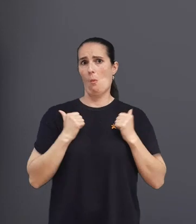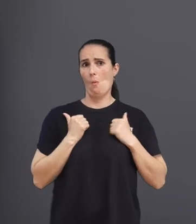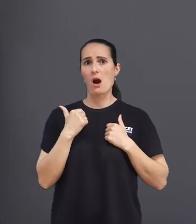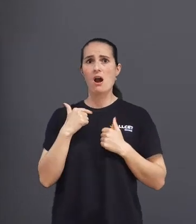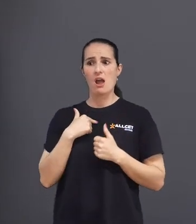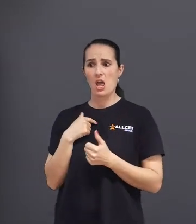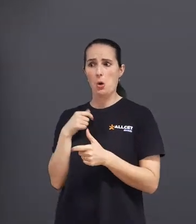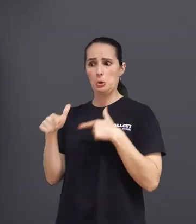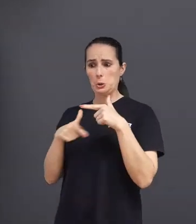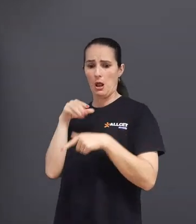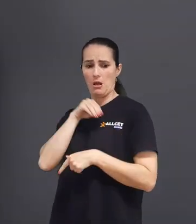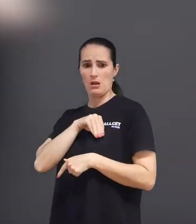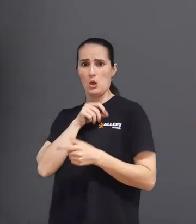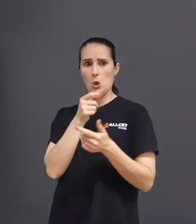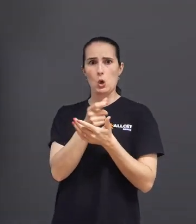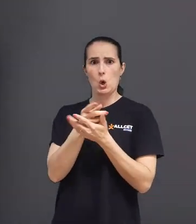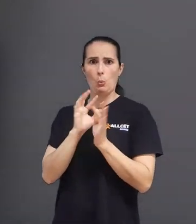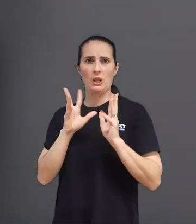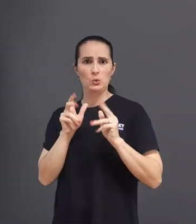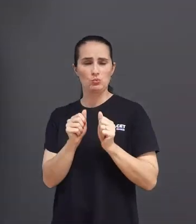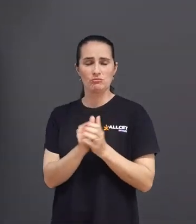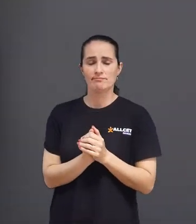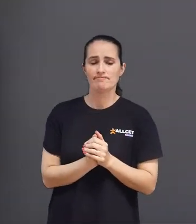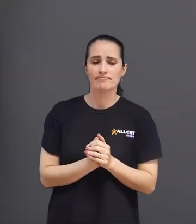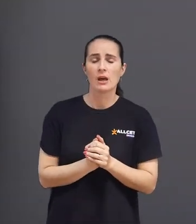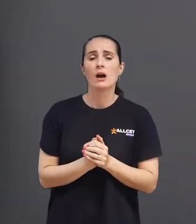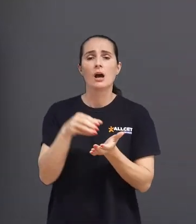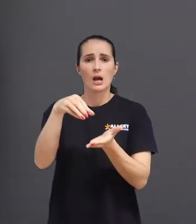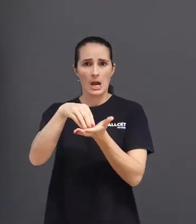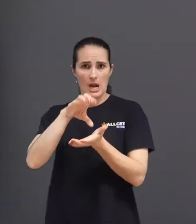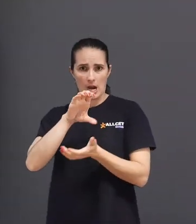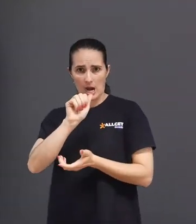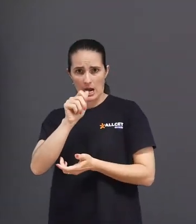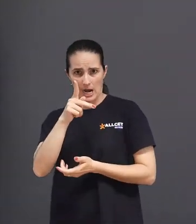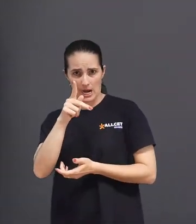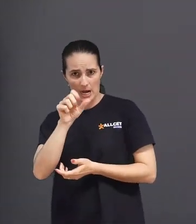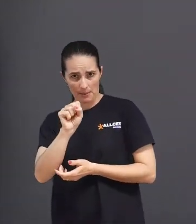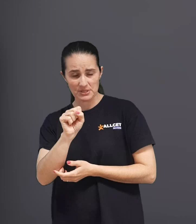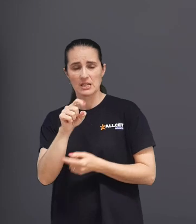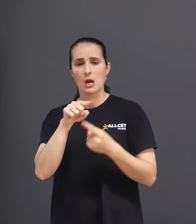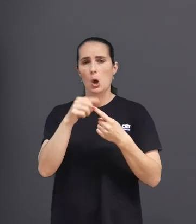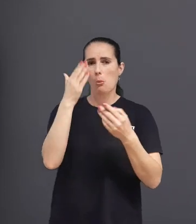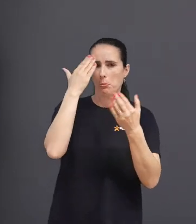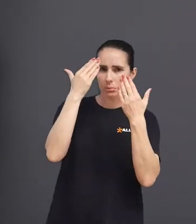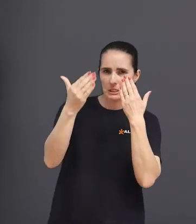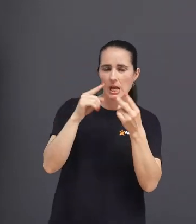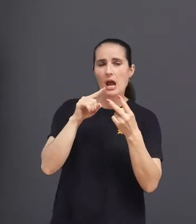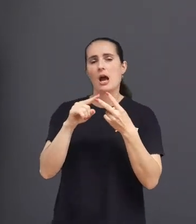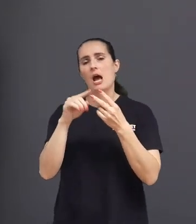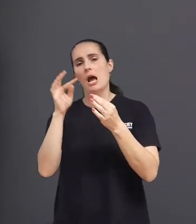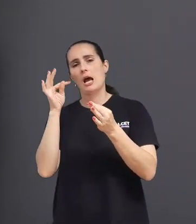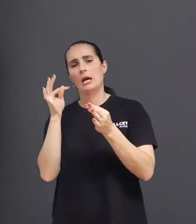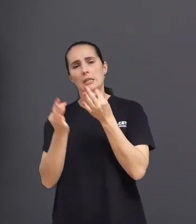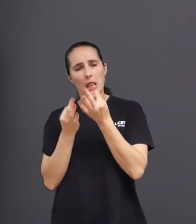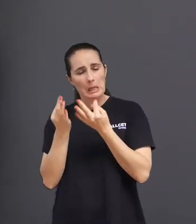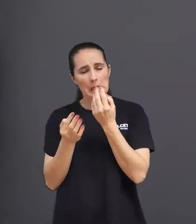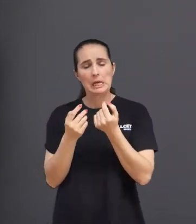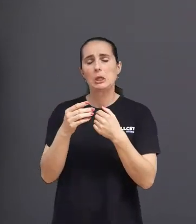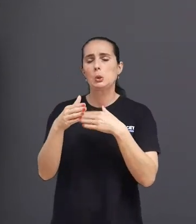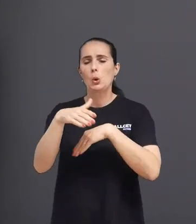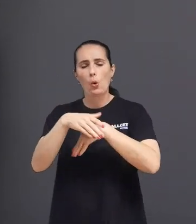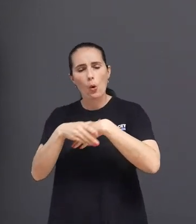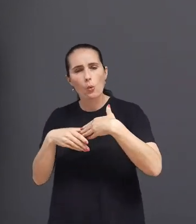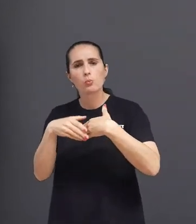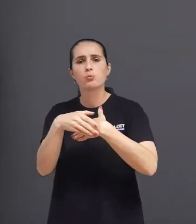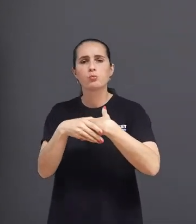faculdade. Para o bem dos meus filhos, eu precisava desse diploma também. Então eu fui aguentando,